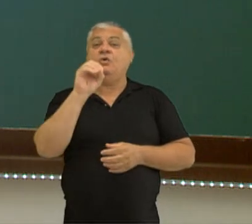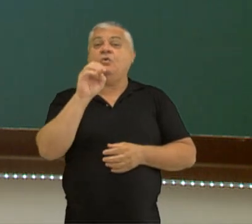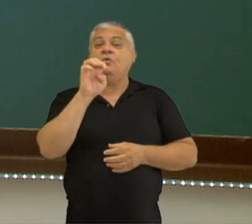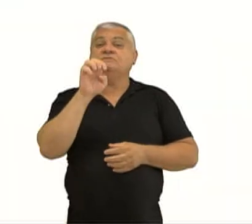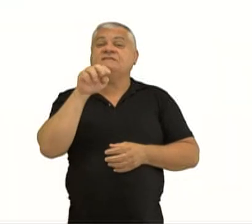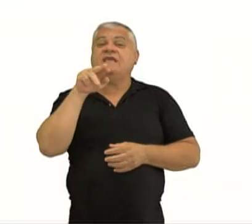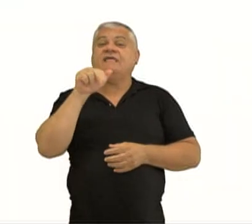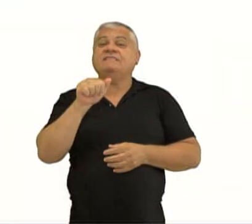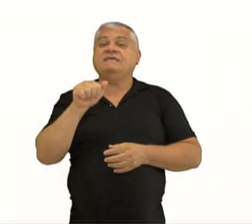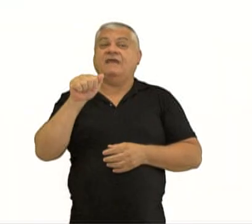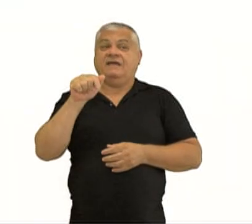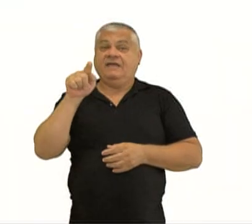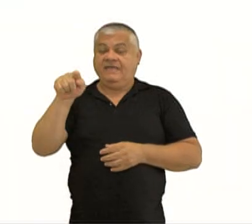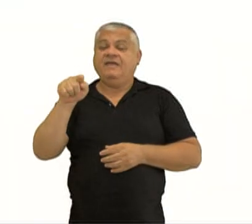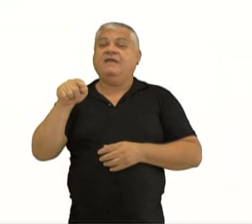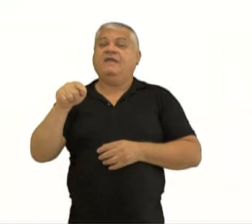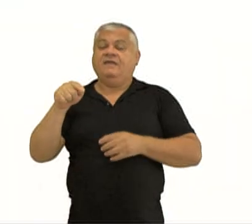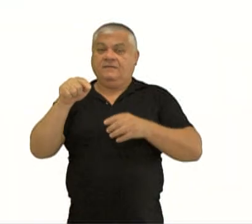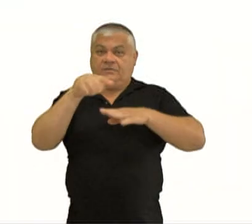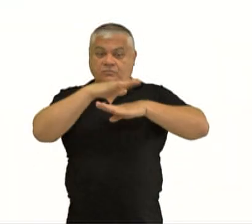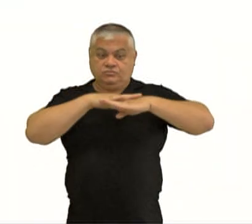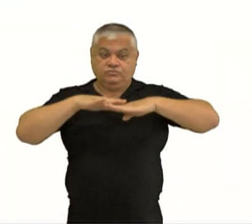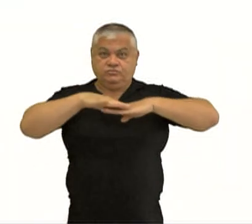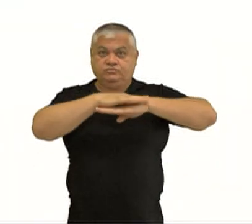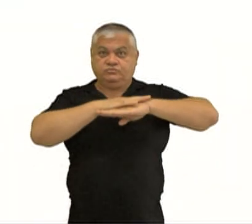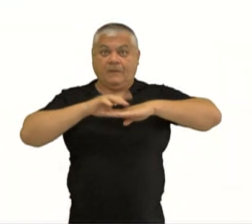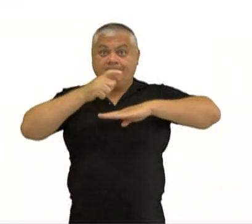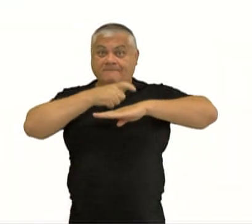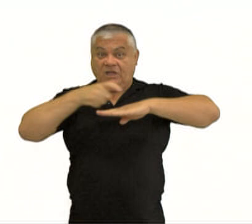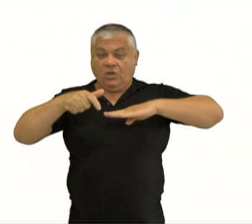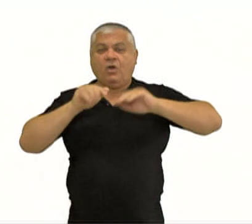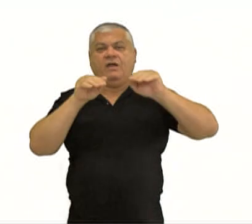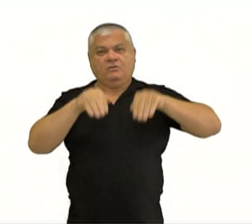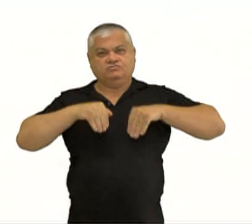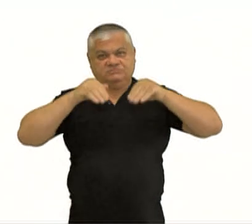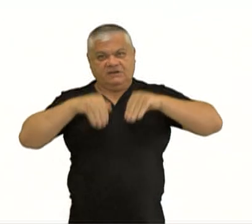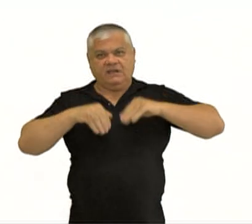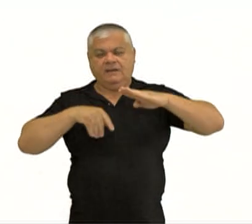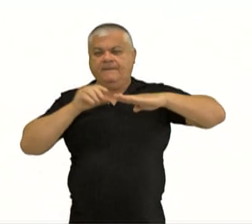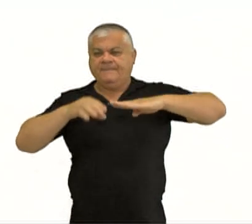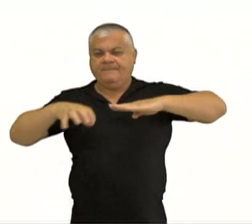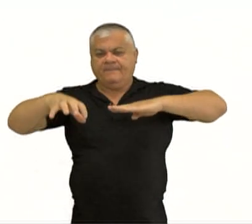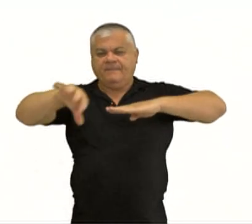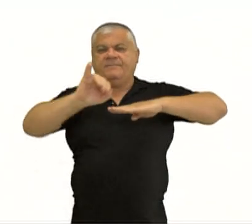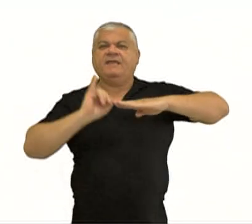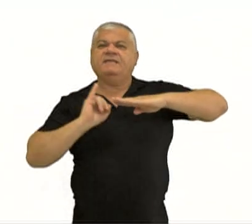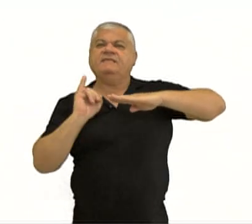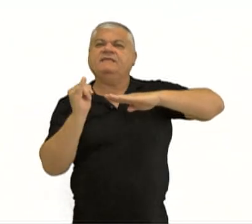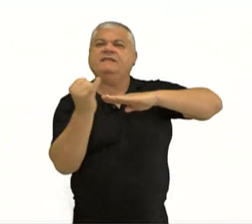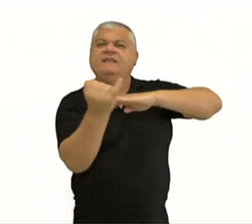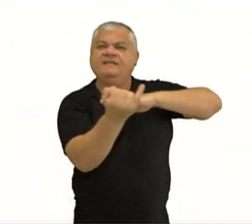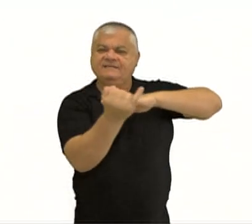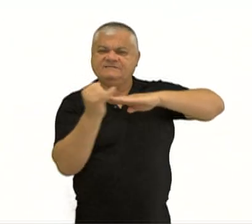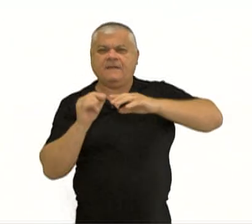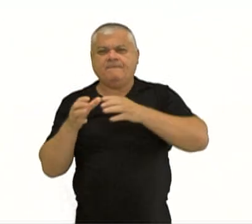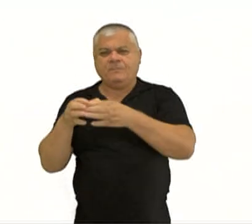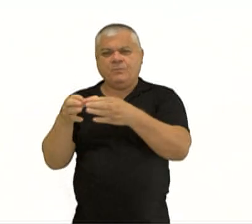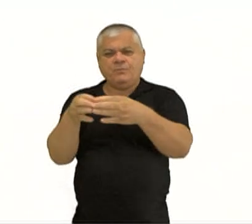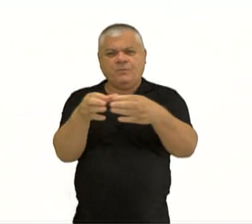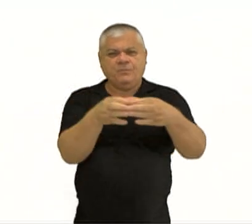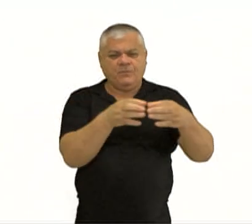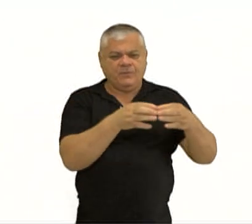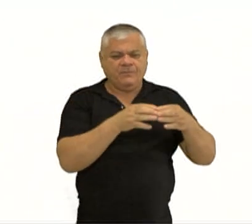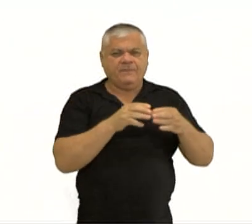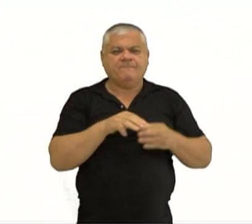a Oceania, que é formada por uma porção maior que a Austrália e por vários conjuntos de ilhas, que são chamados